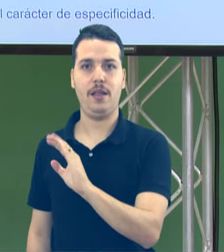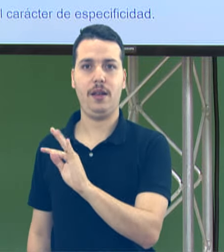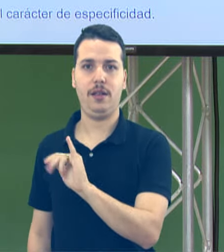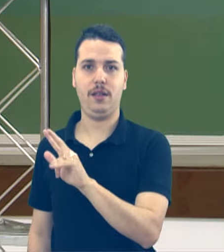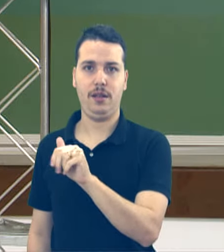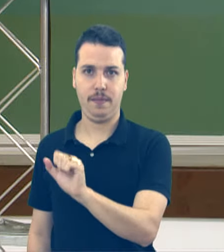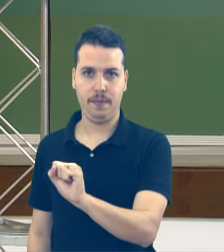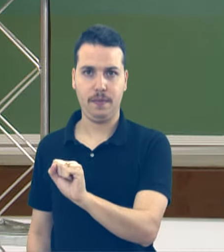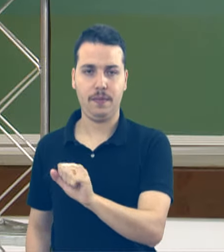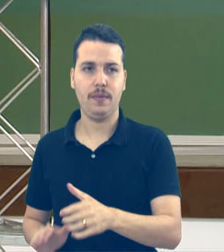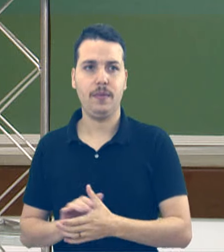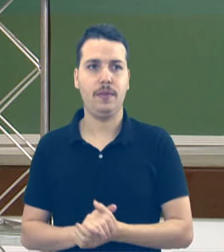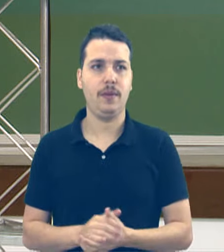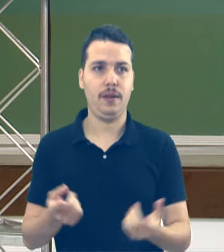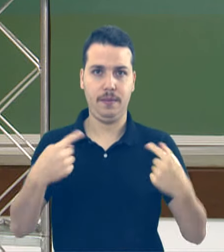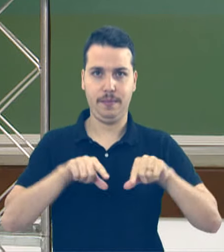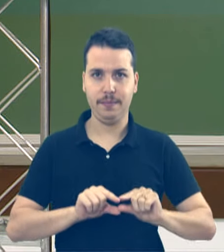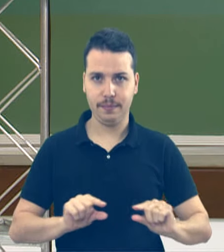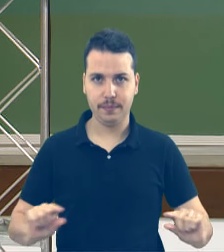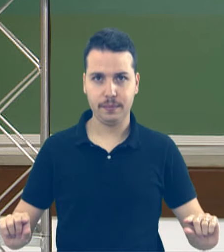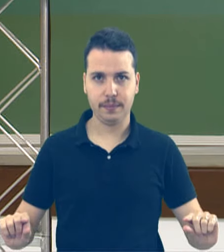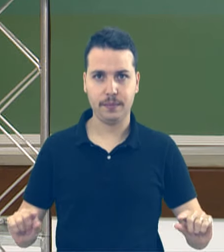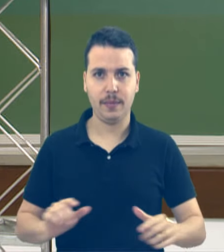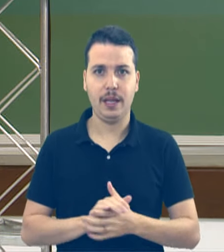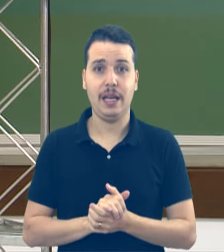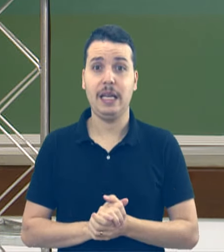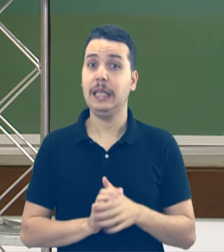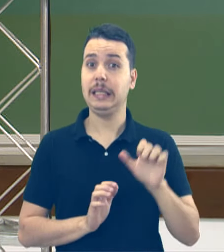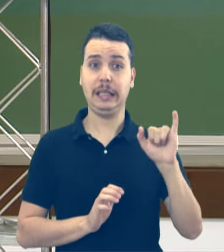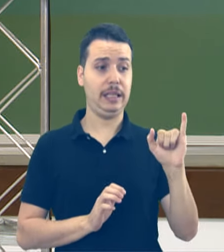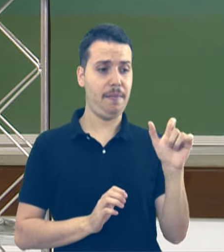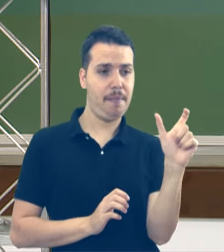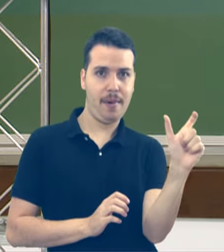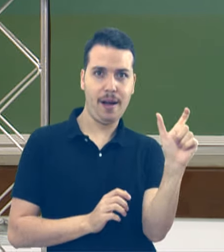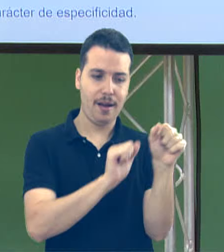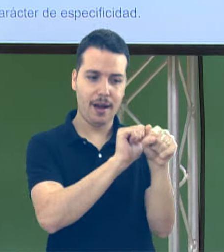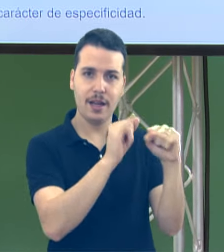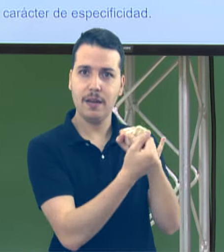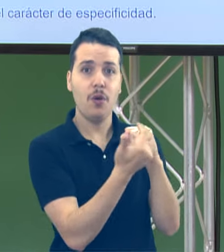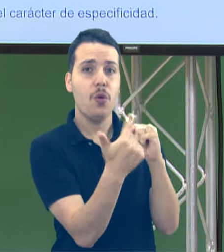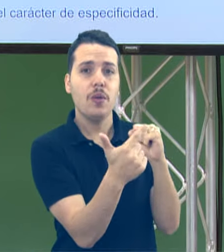Sem elas, ou seja, sem elas, perde-se o caráter de